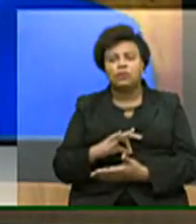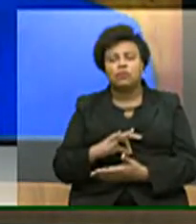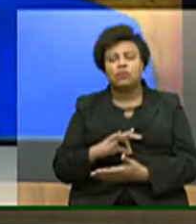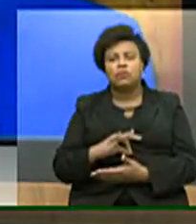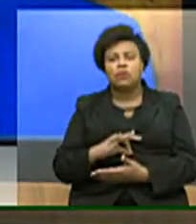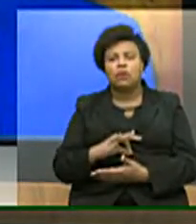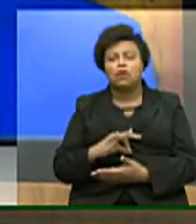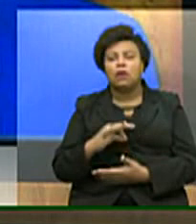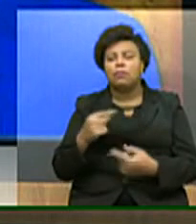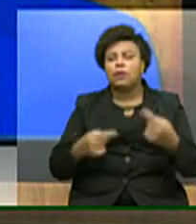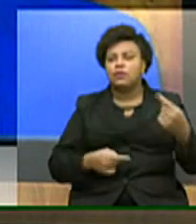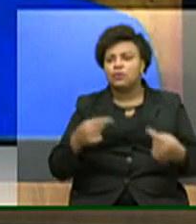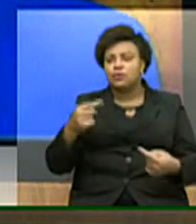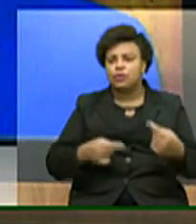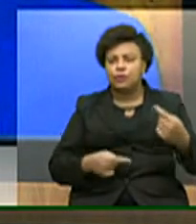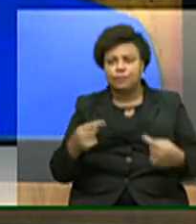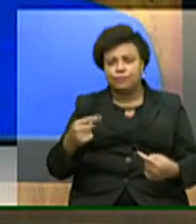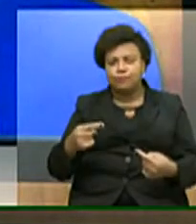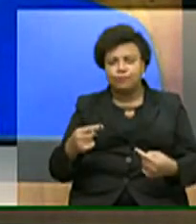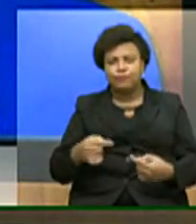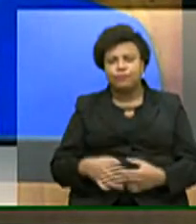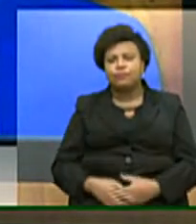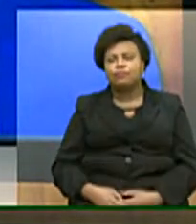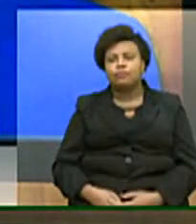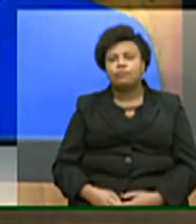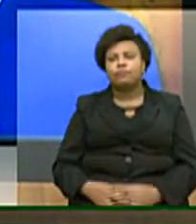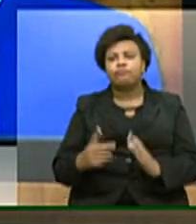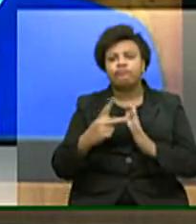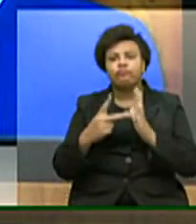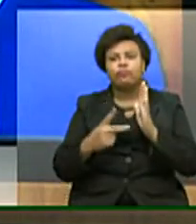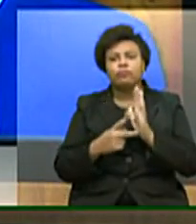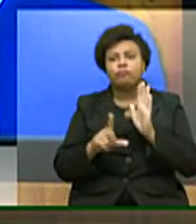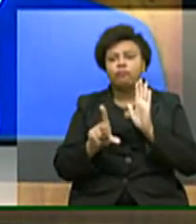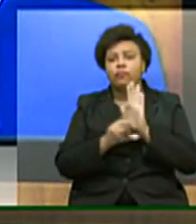Não havendo inscritos para discutir o projeto